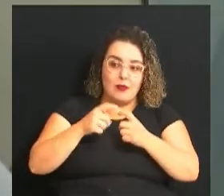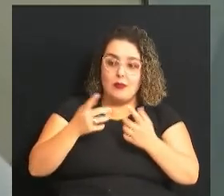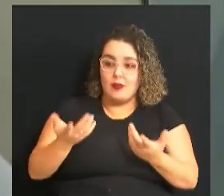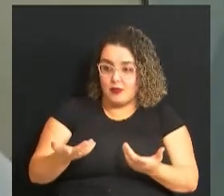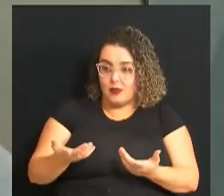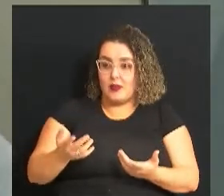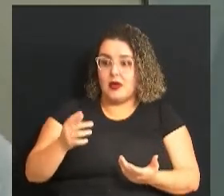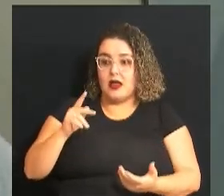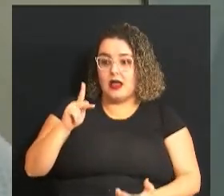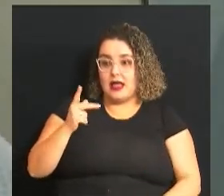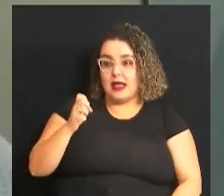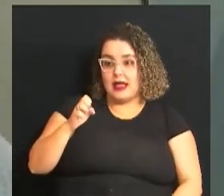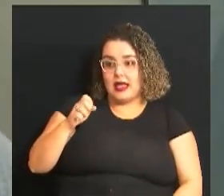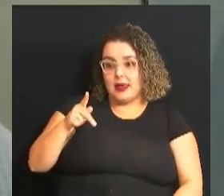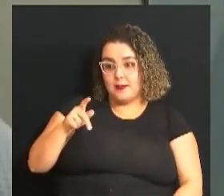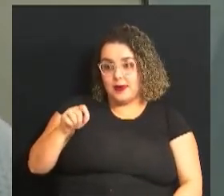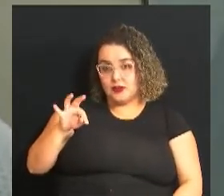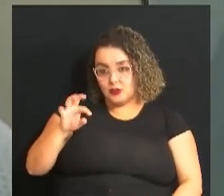hepatoprotetor.